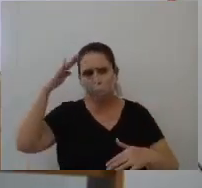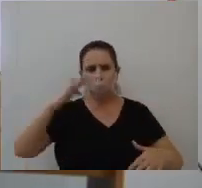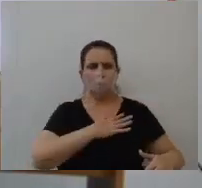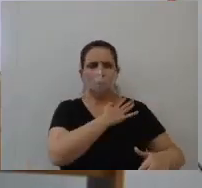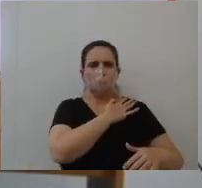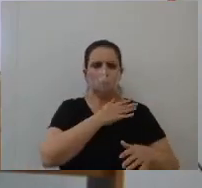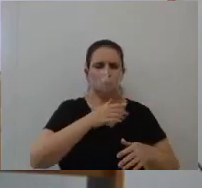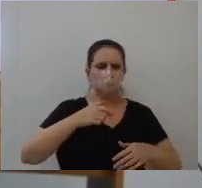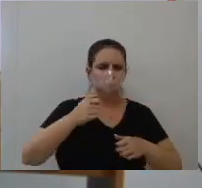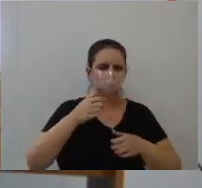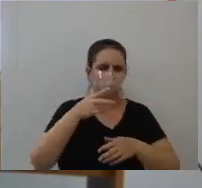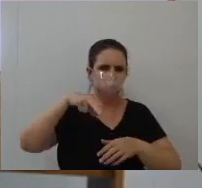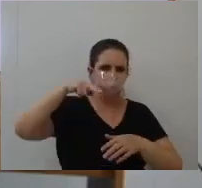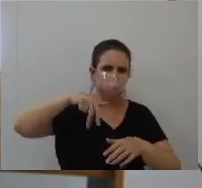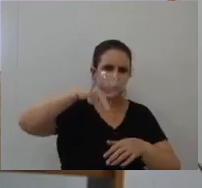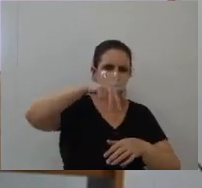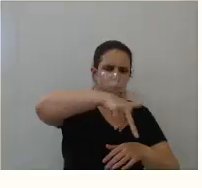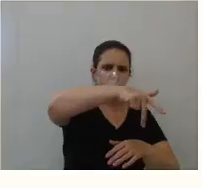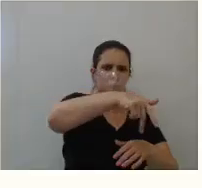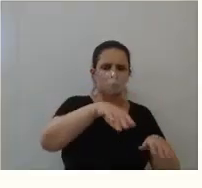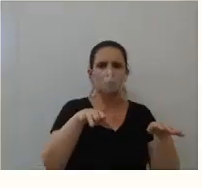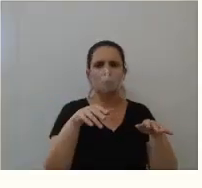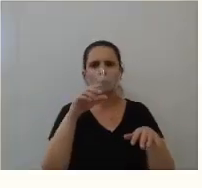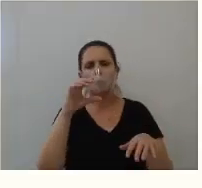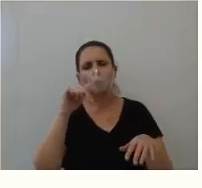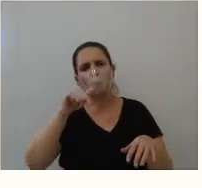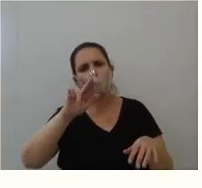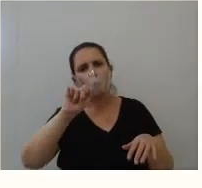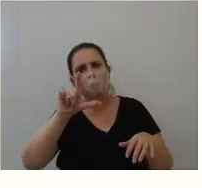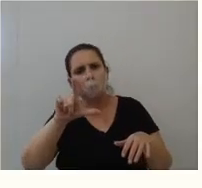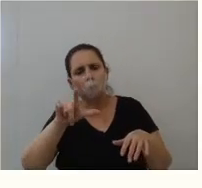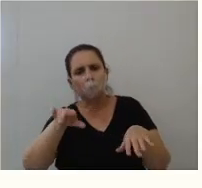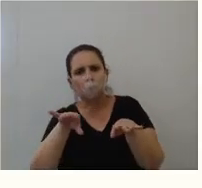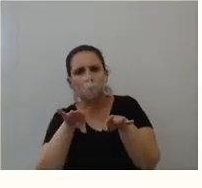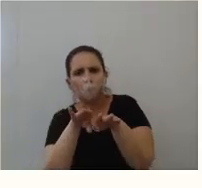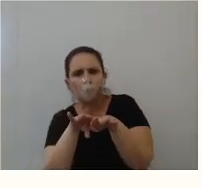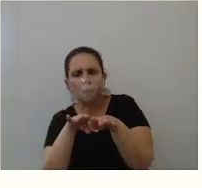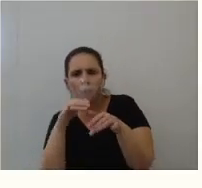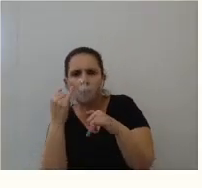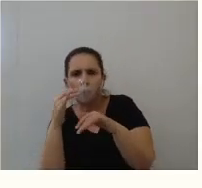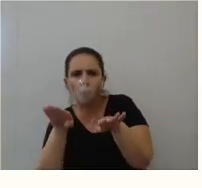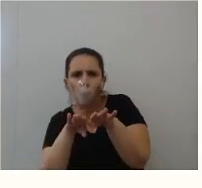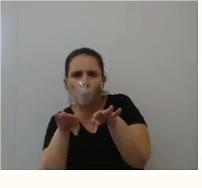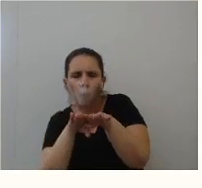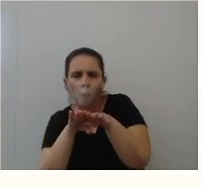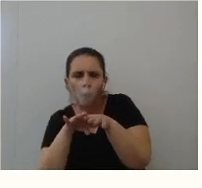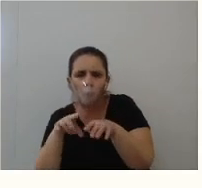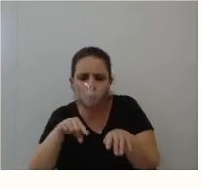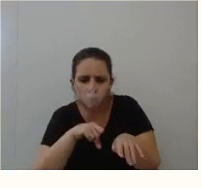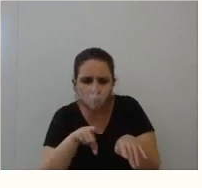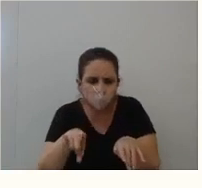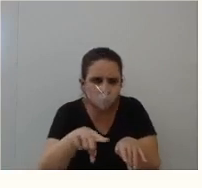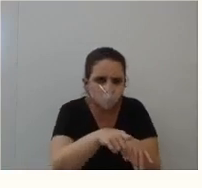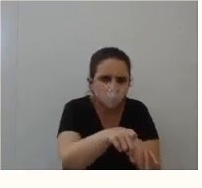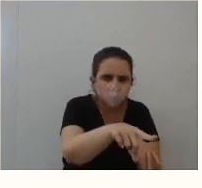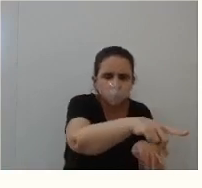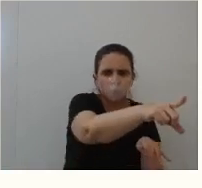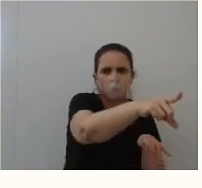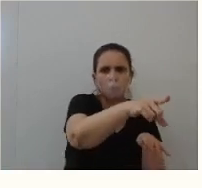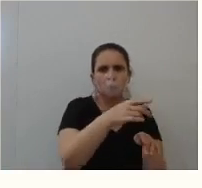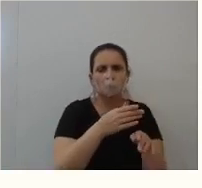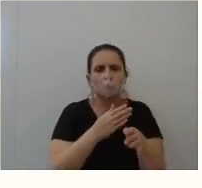pela planície, qual uma serpente imensa. Olha lá, o qual introduzindo